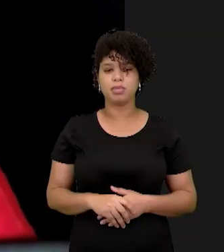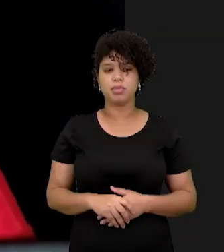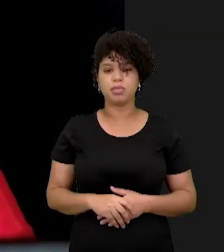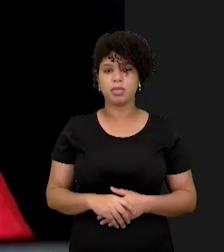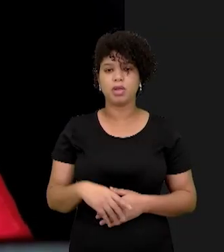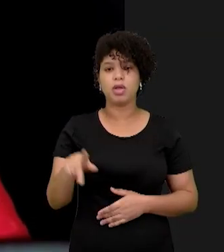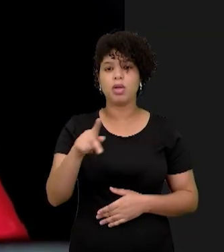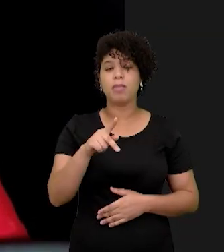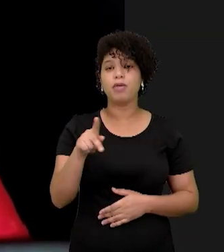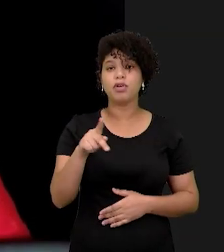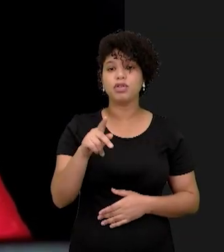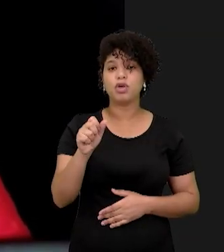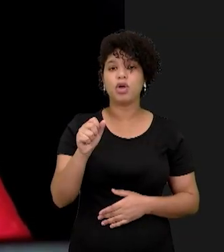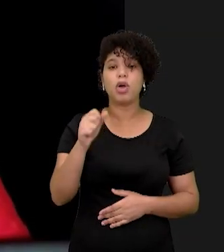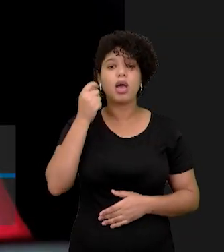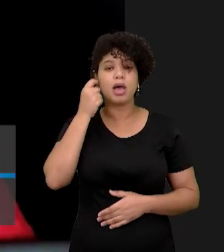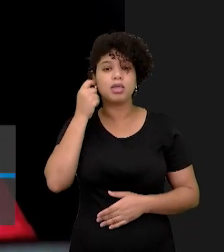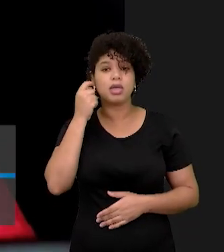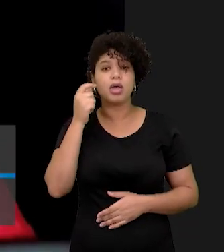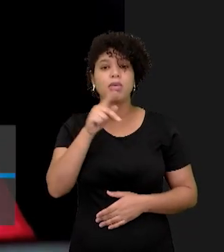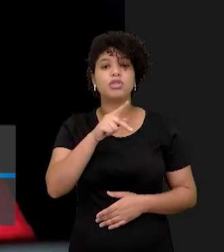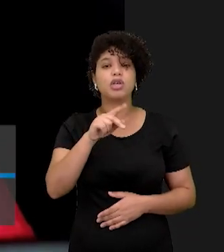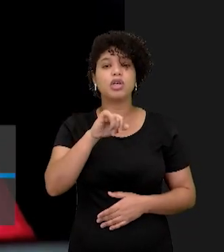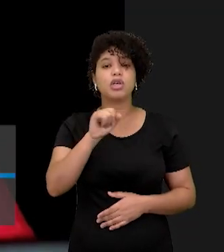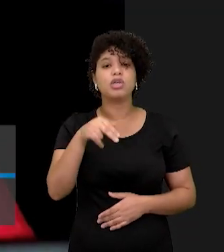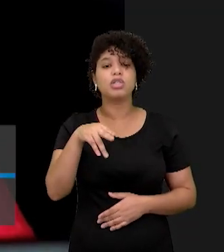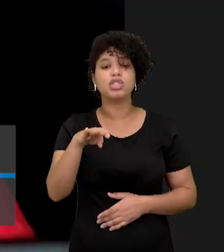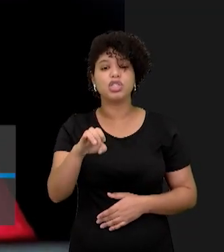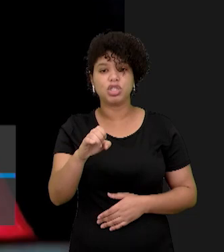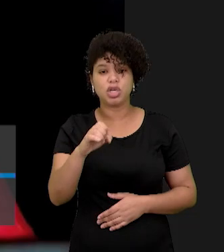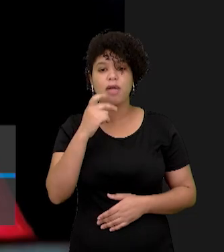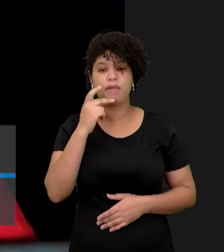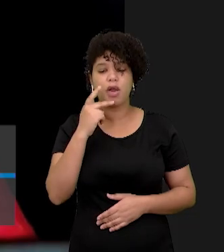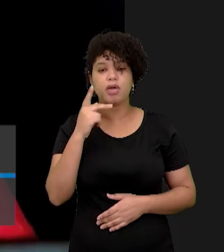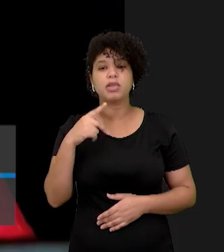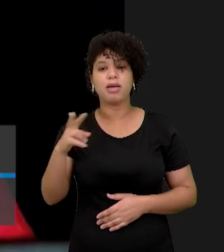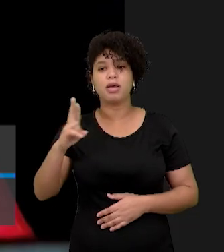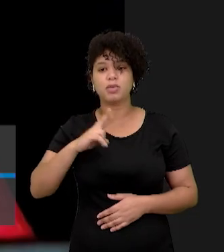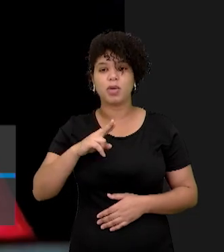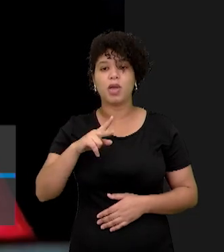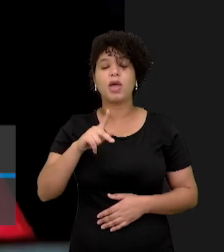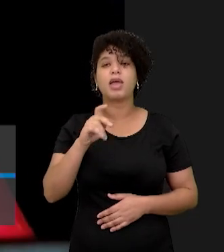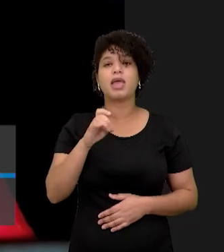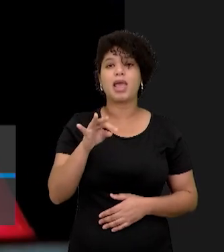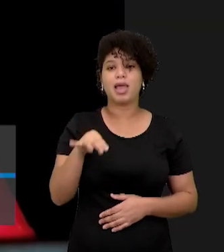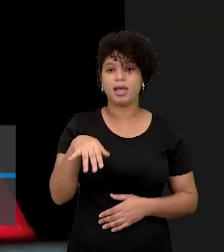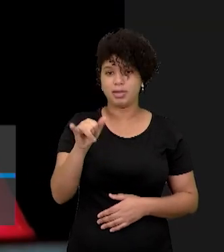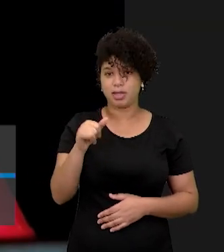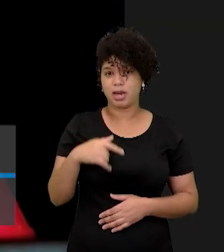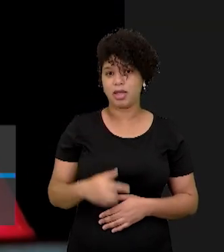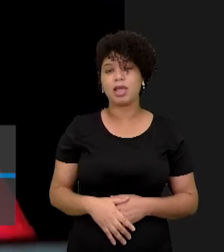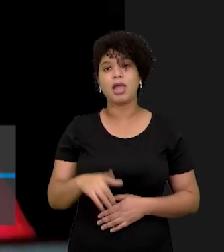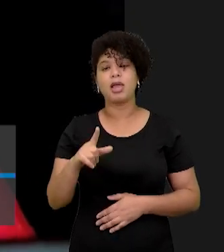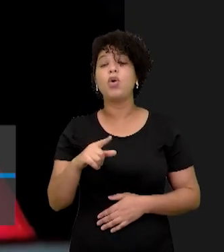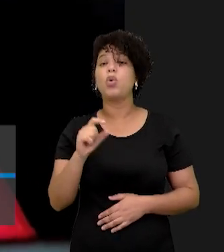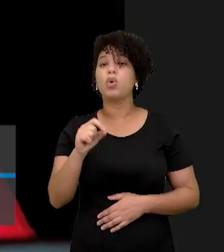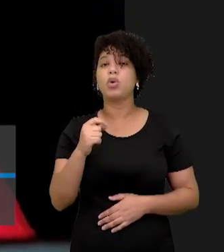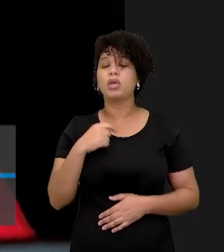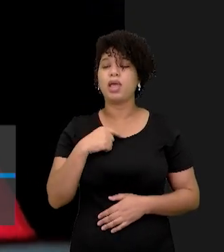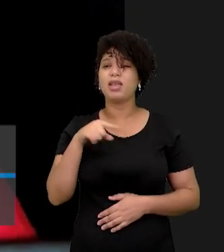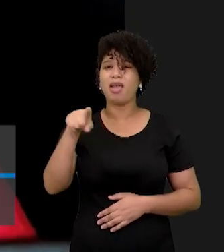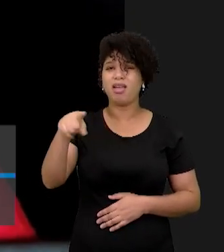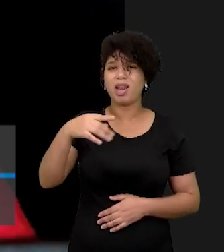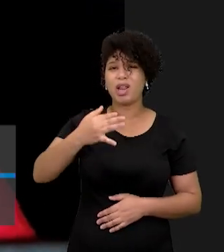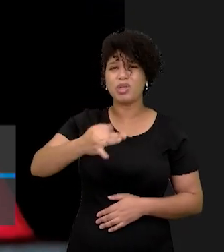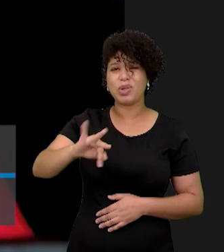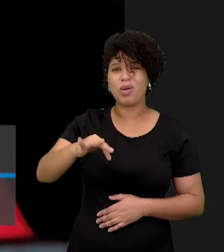Olha, professor Anderson, a Projane trouxe da Caitlin, que é se colocar no lugar das